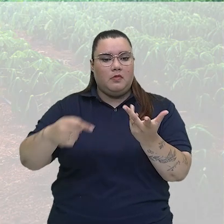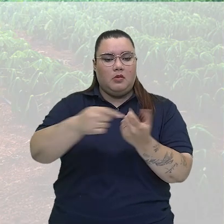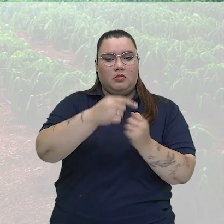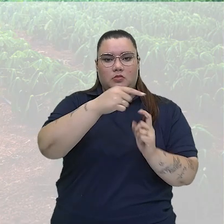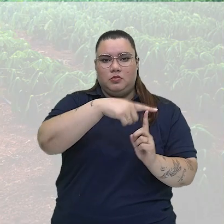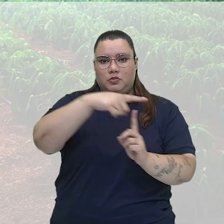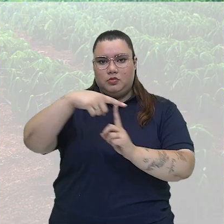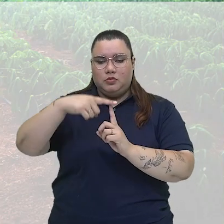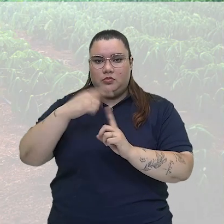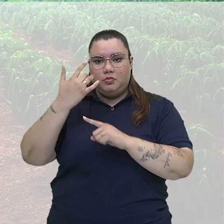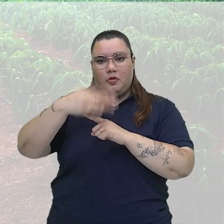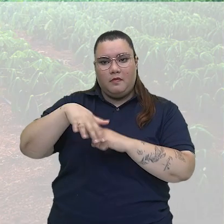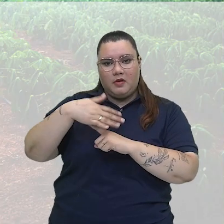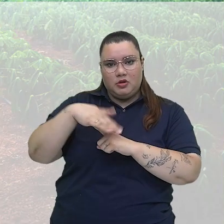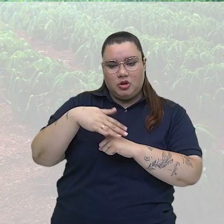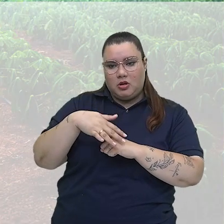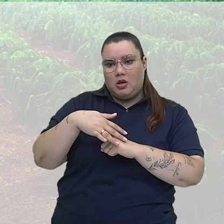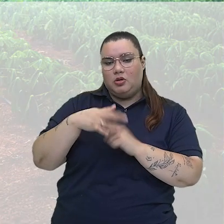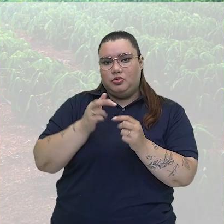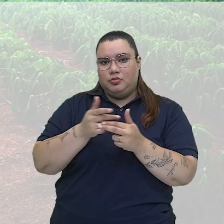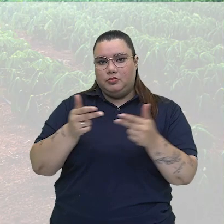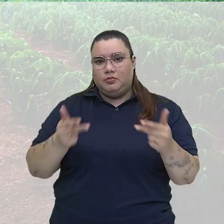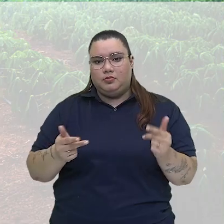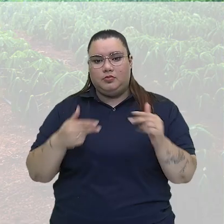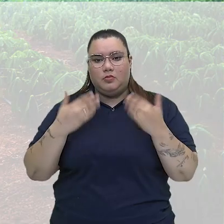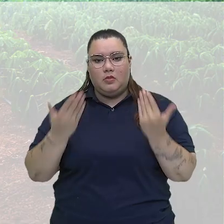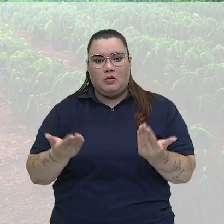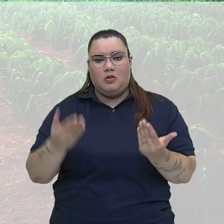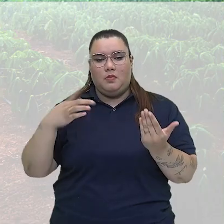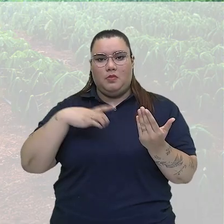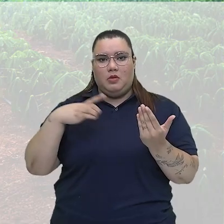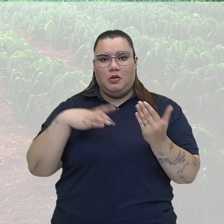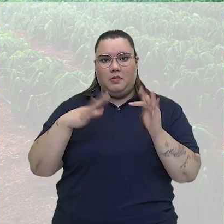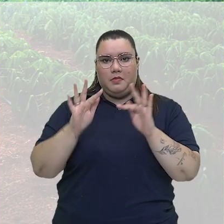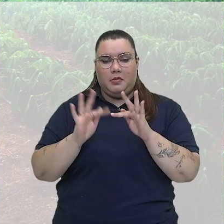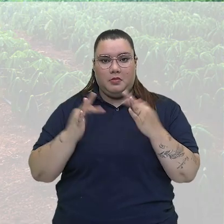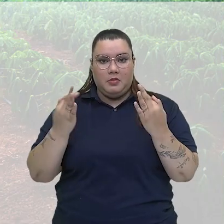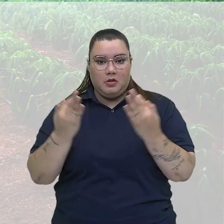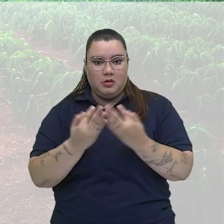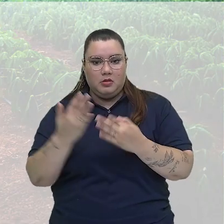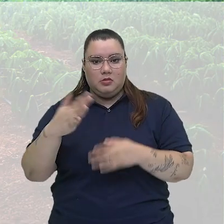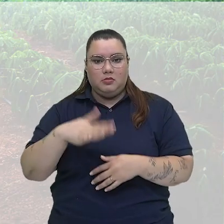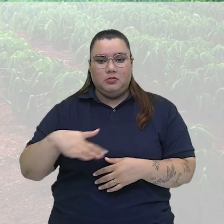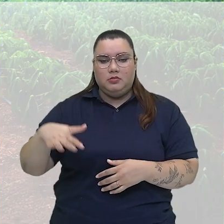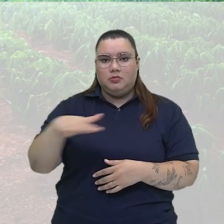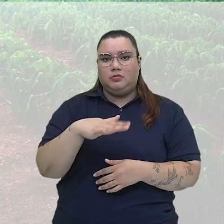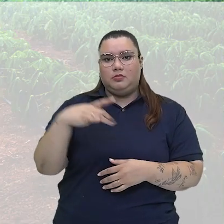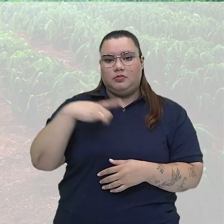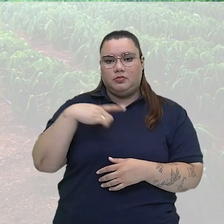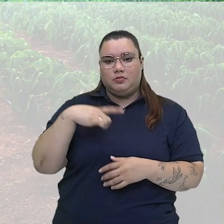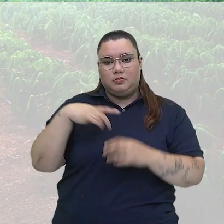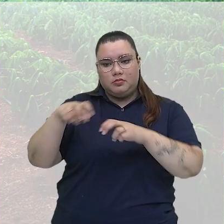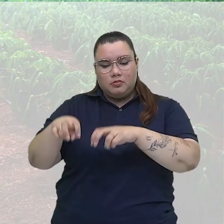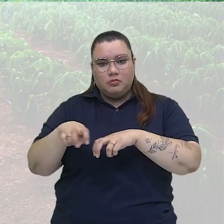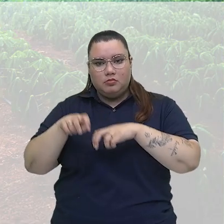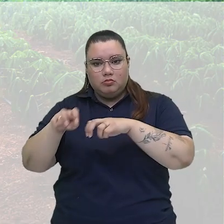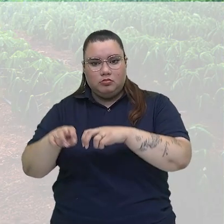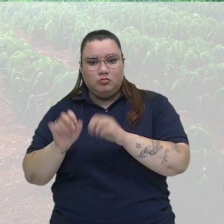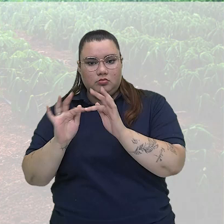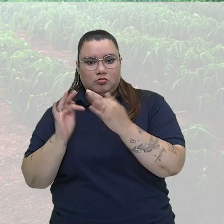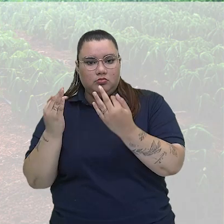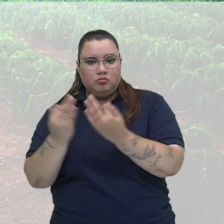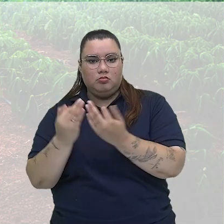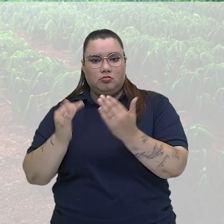de vegetais. Então, nós temos ali famílias que fazem parte, né, da agricultura